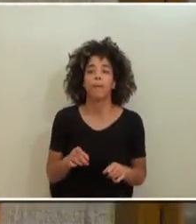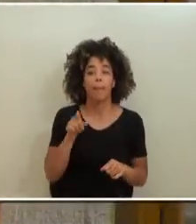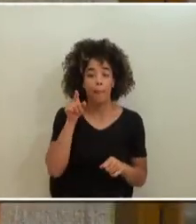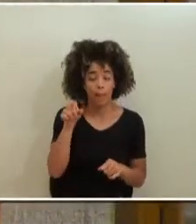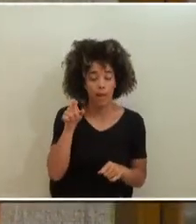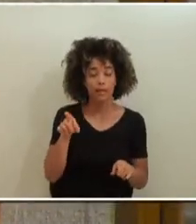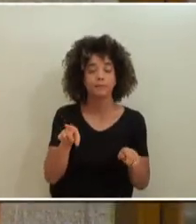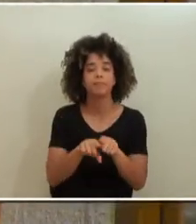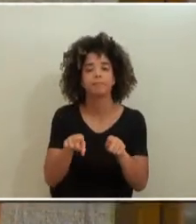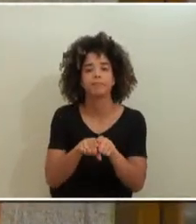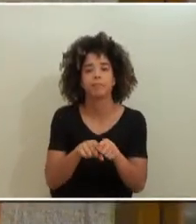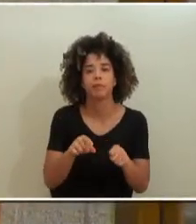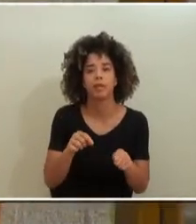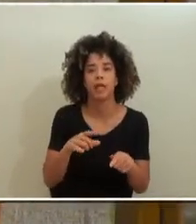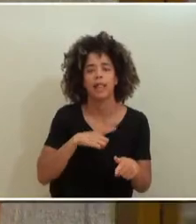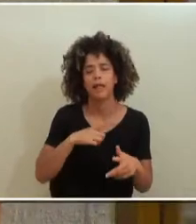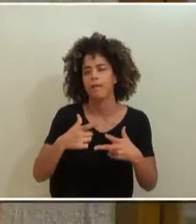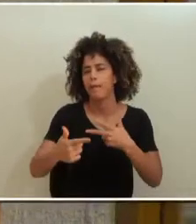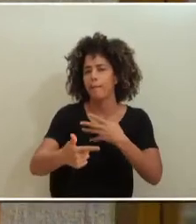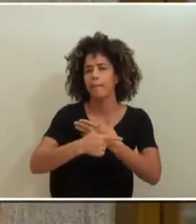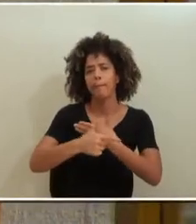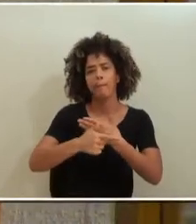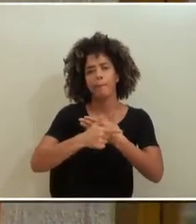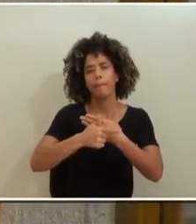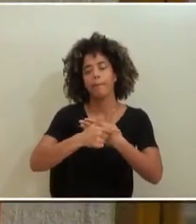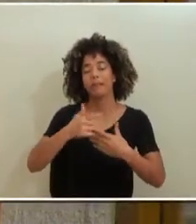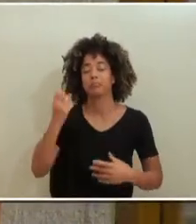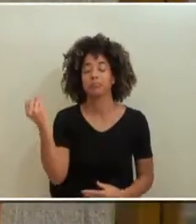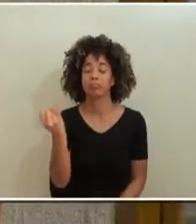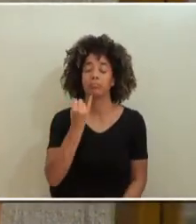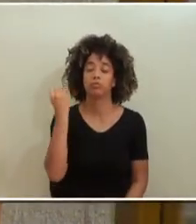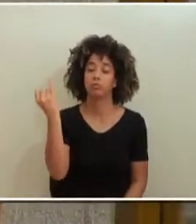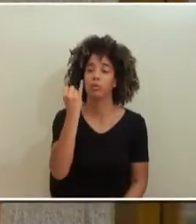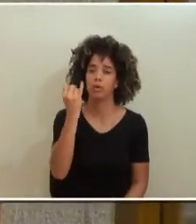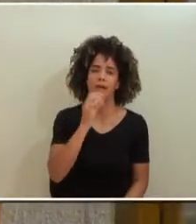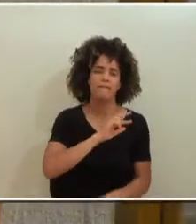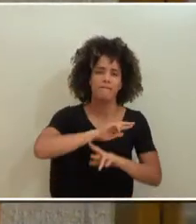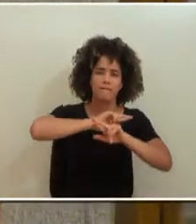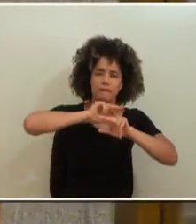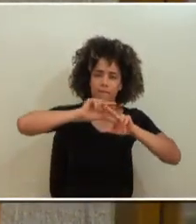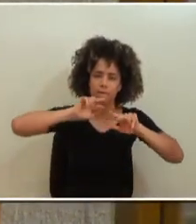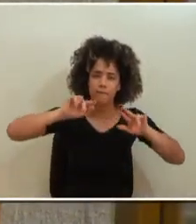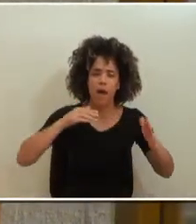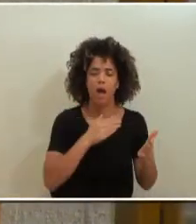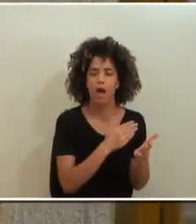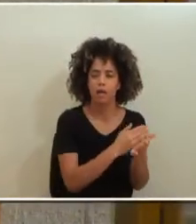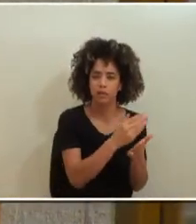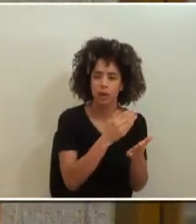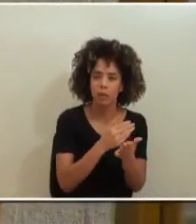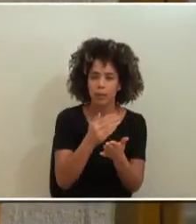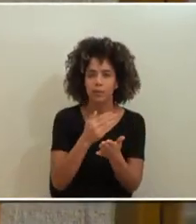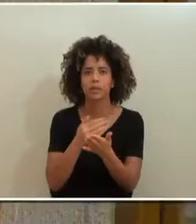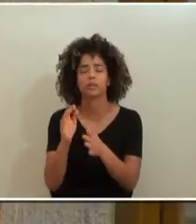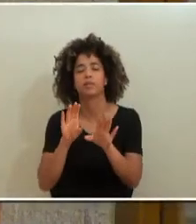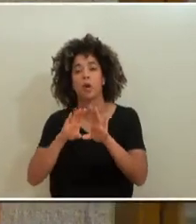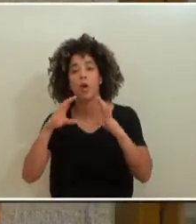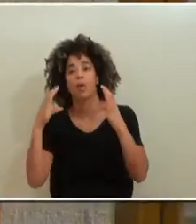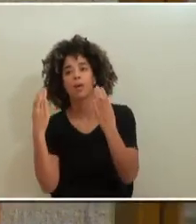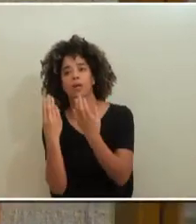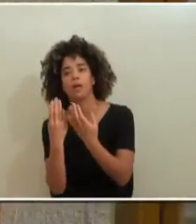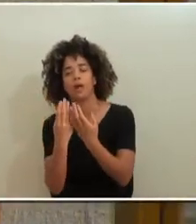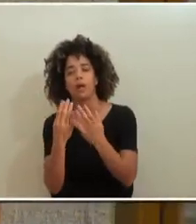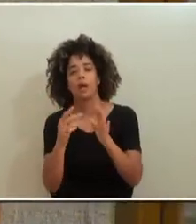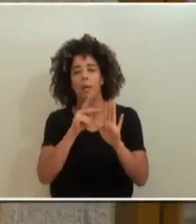desempenhou um papel crucial em diversas iniciativas comunitárias, desde programas de educação ambiental